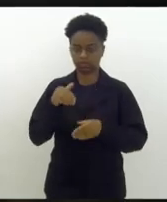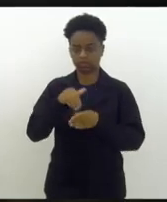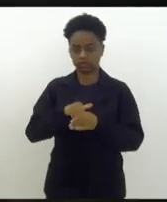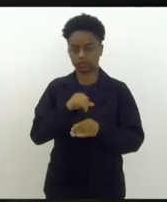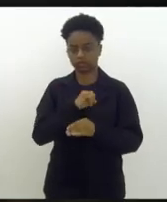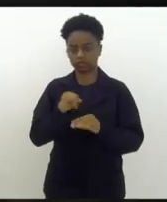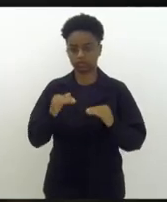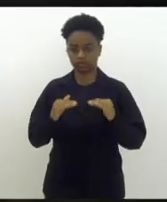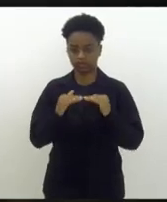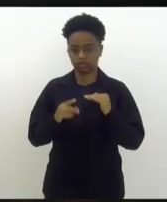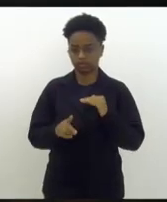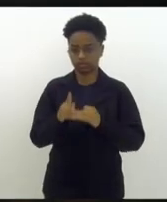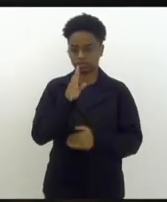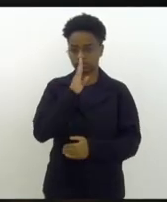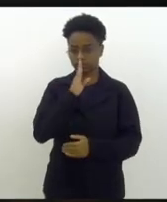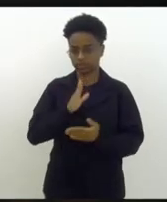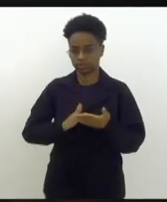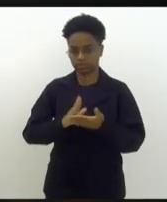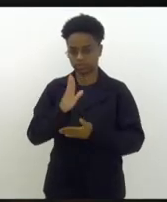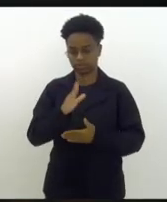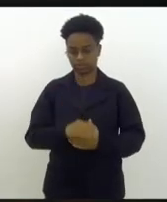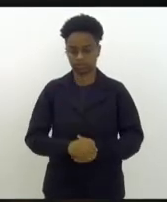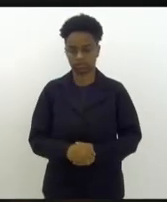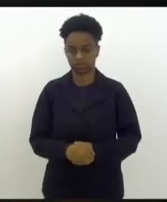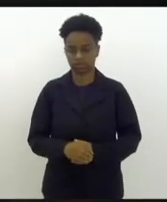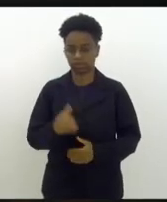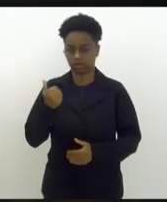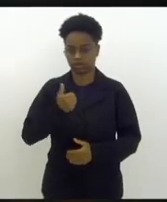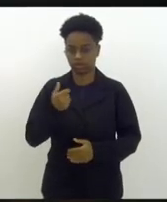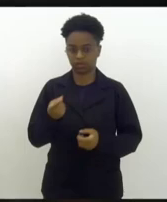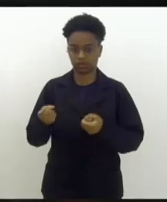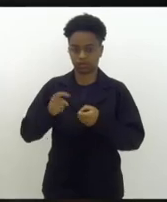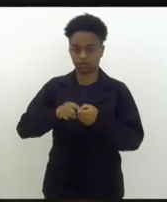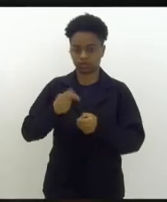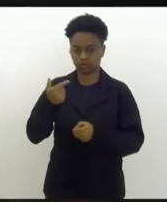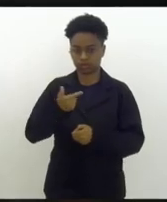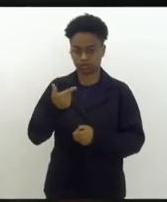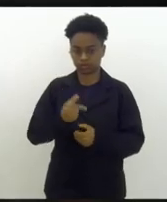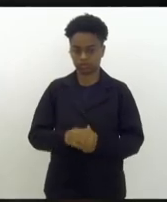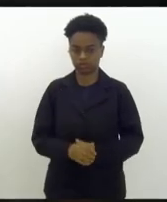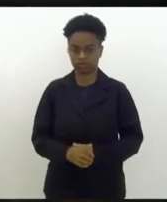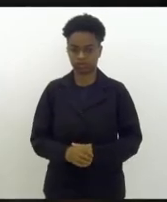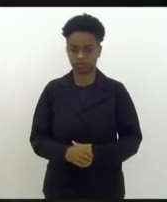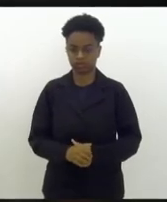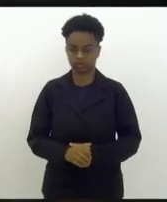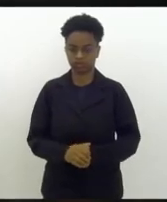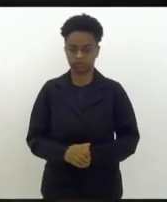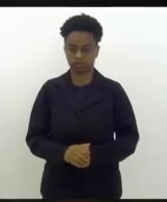votação senhores que a própria Manias Como estão aprovado em primeira e retorna em segunda